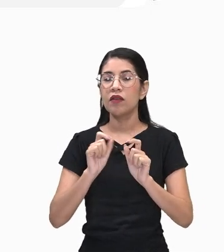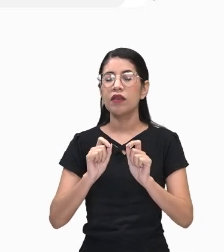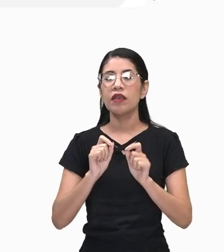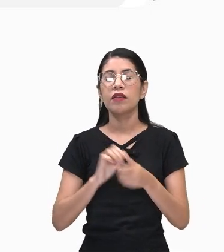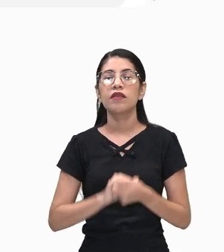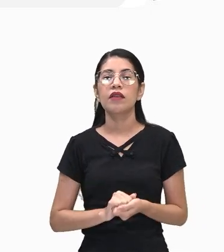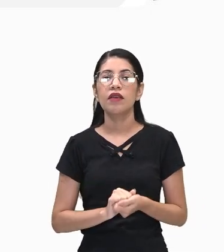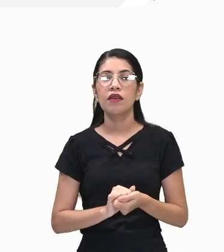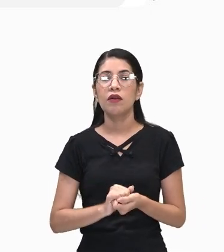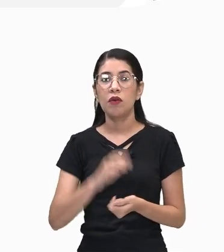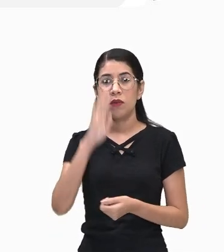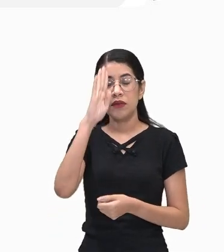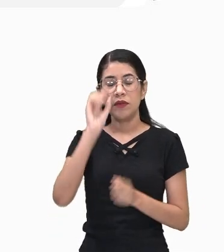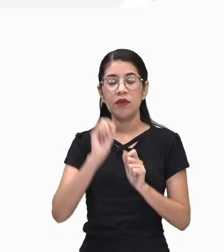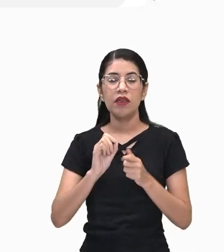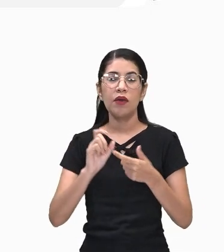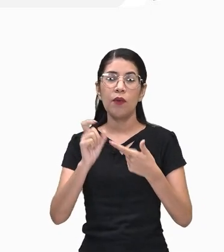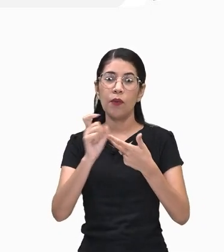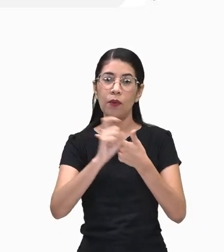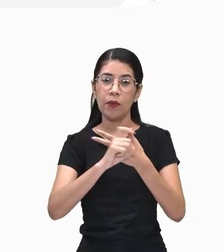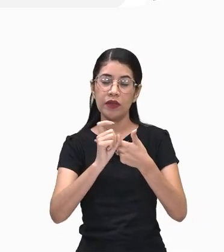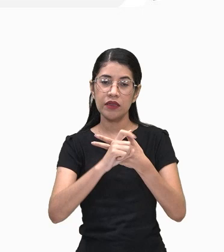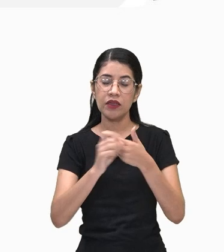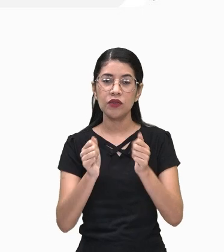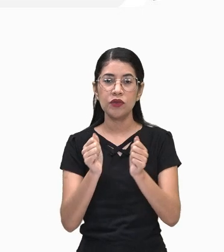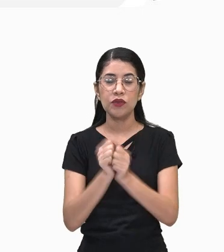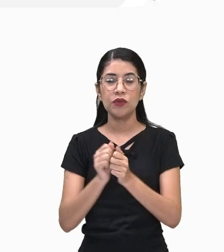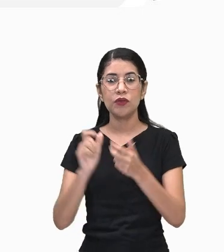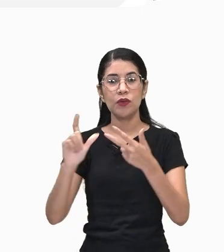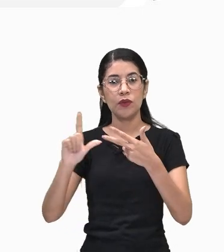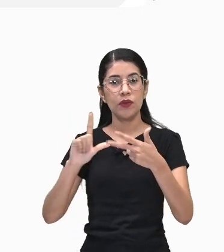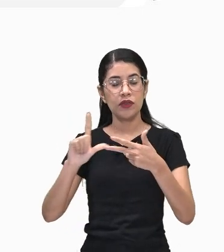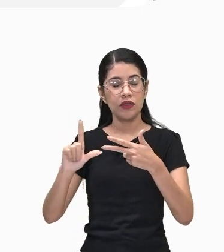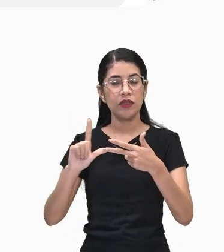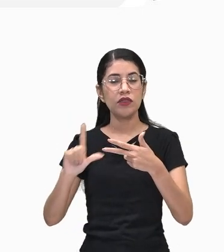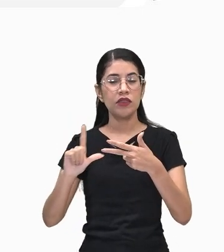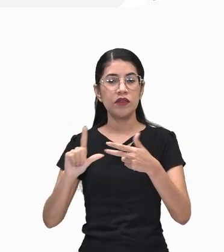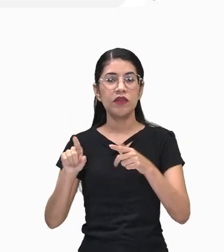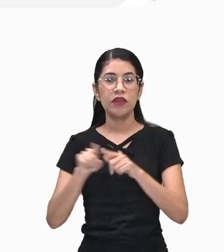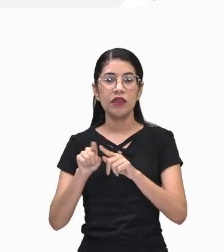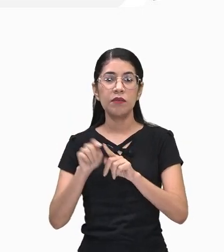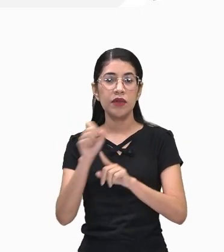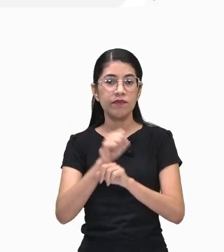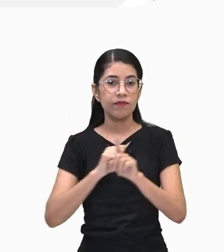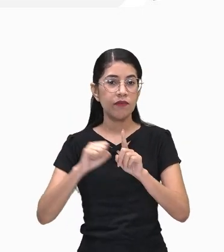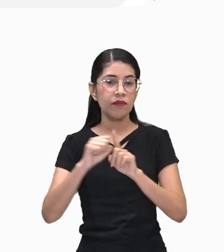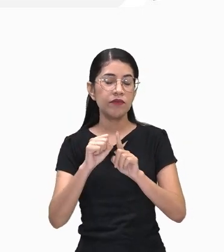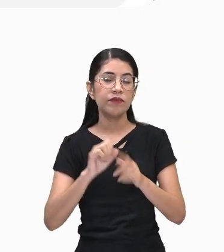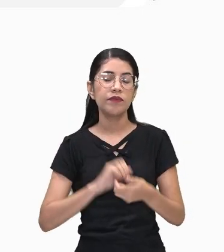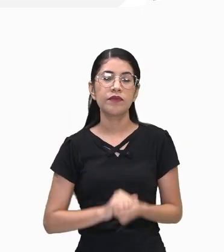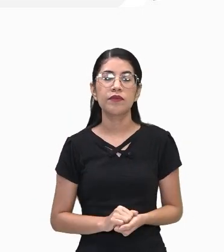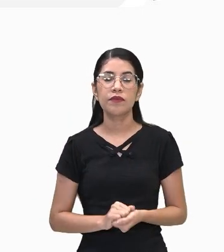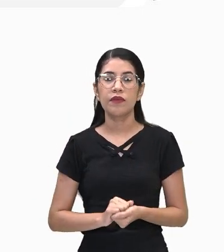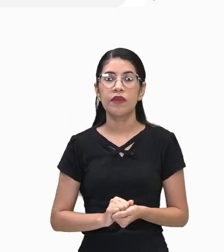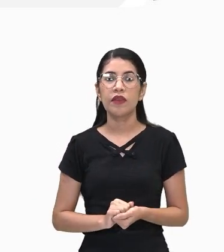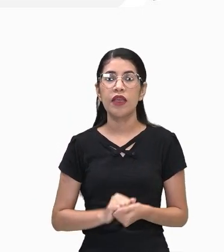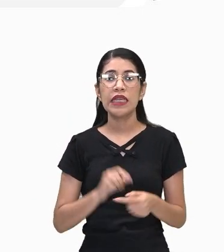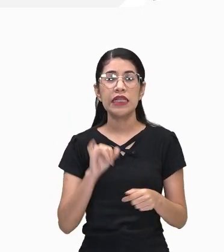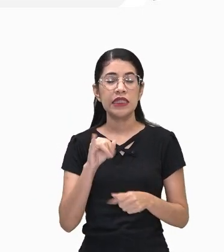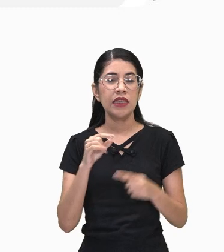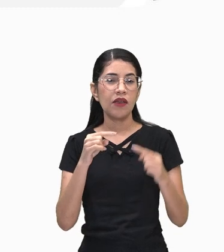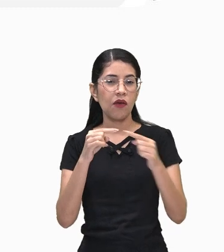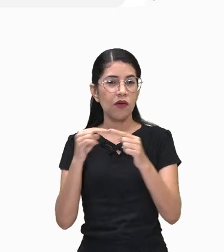Poder Executivo, articulado com o Poder Legislativo e a sociedade civil, e assim corresponder a